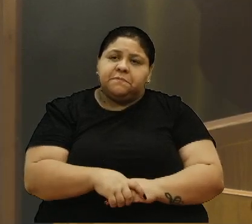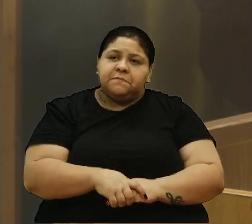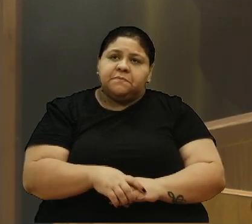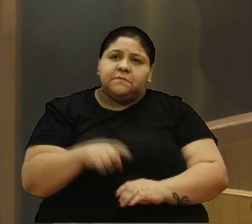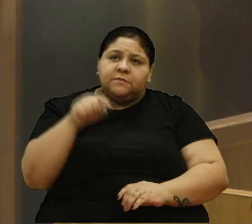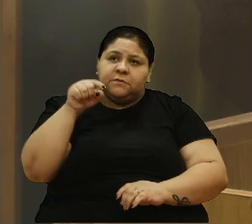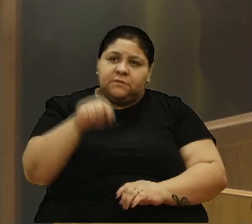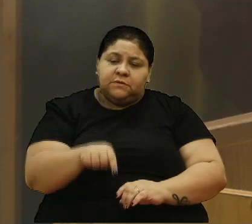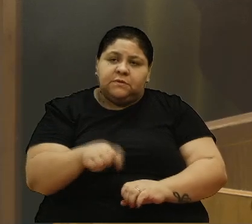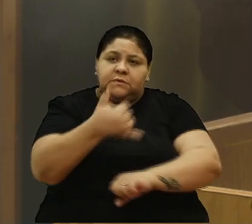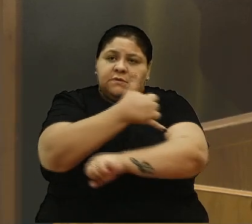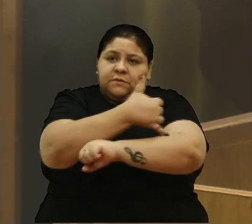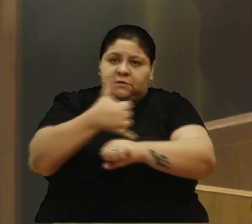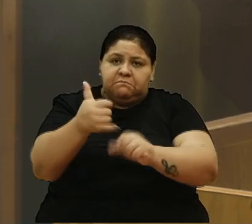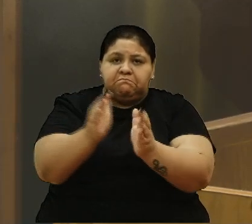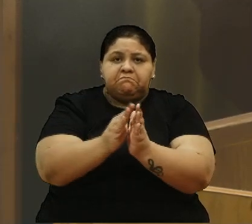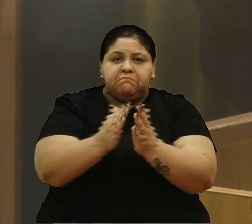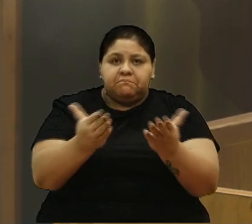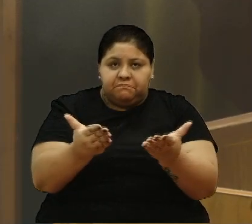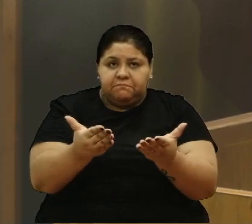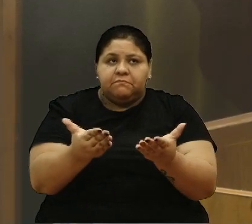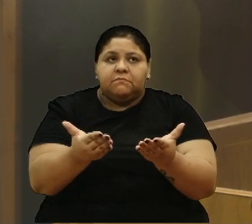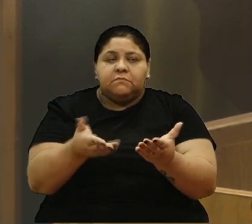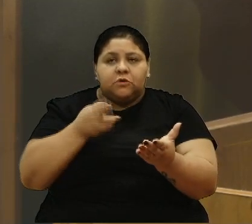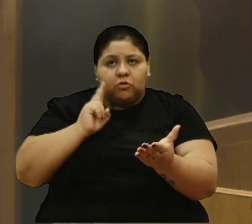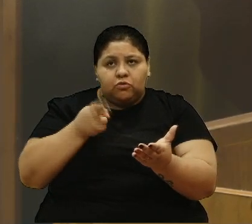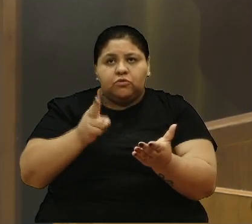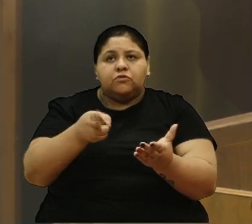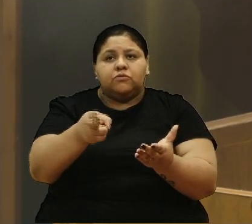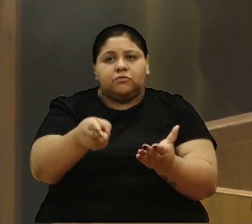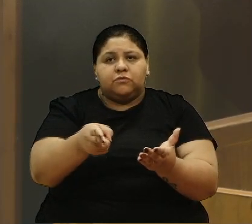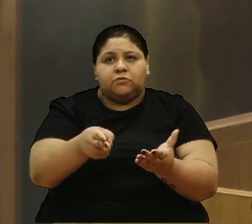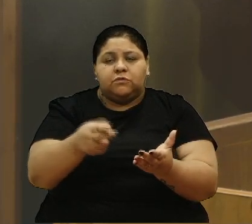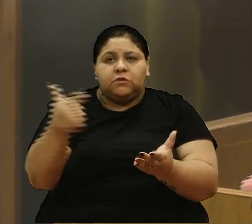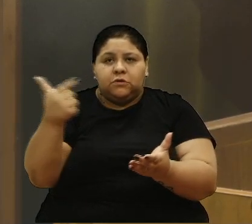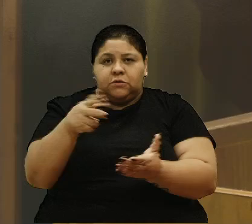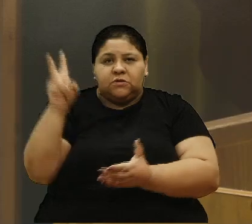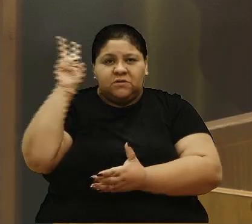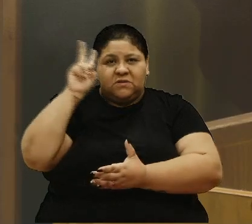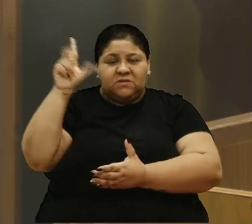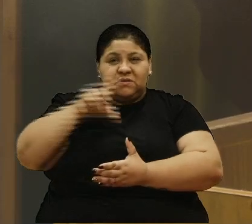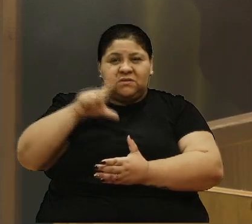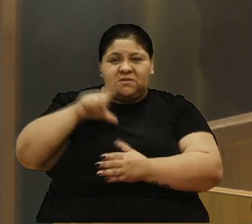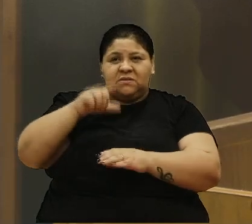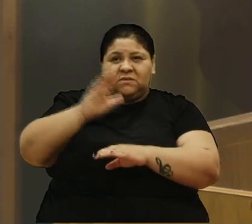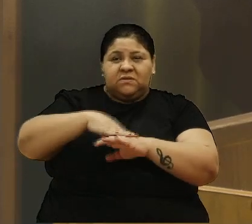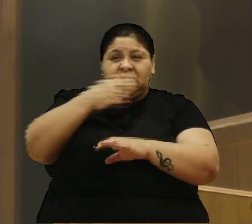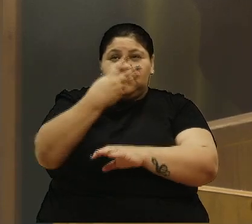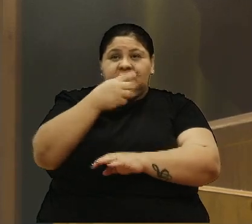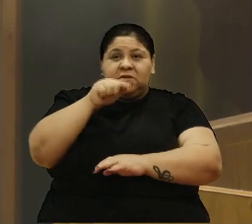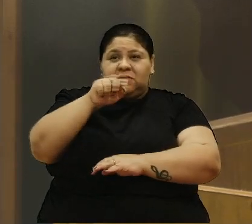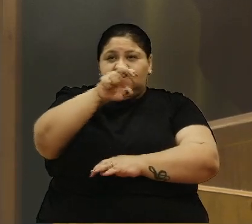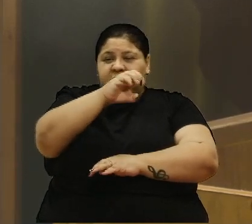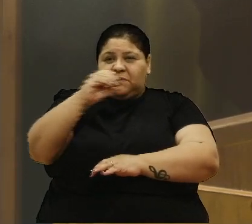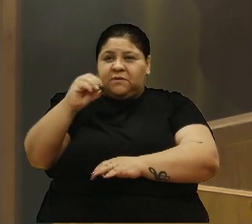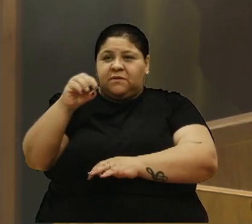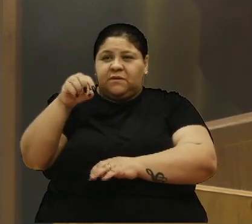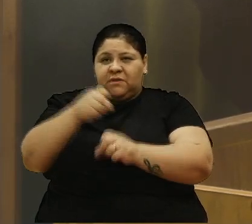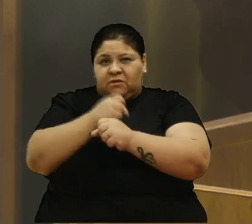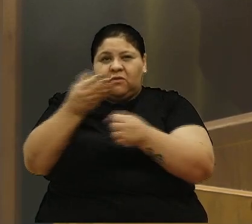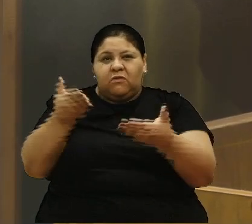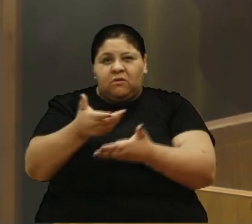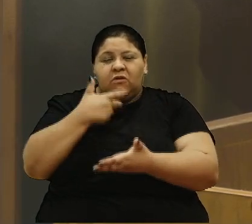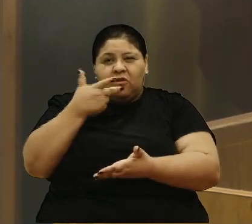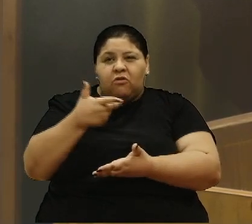Essas passagens bíblicas que seguem, que segundo a história tem mais de 3.500 anos, como eu já falei aqui,